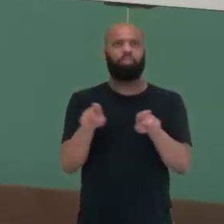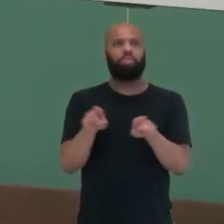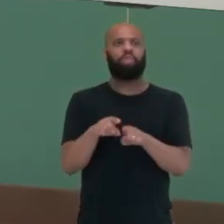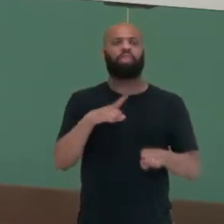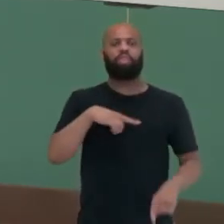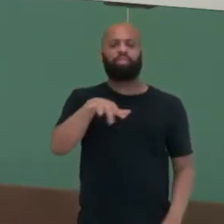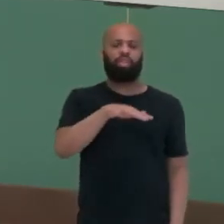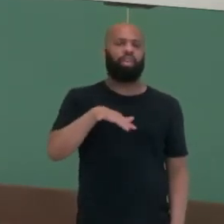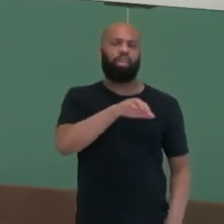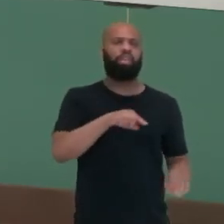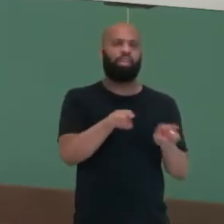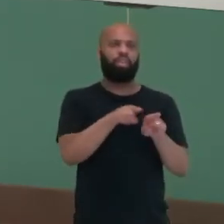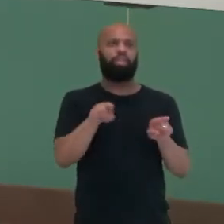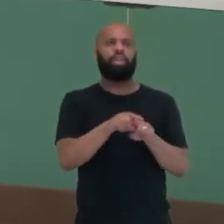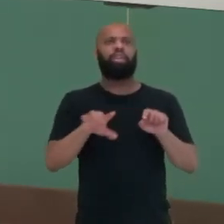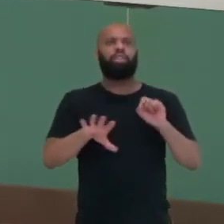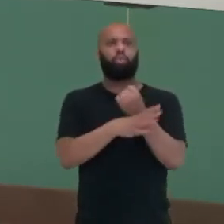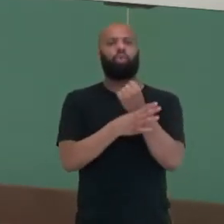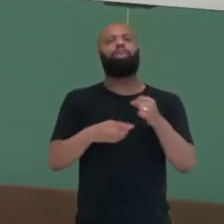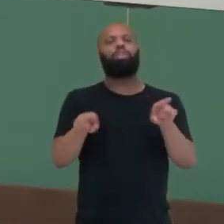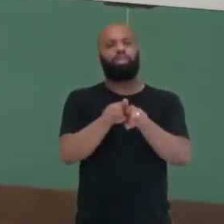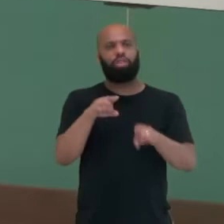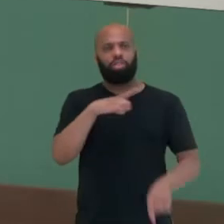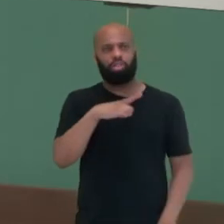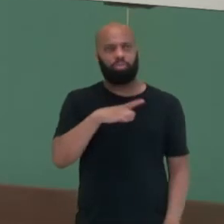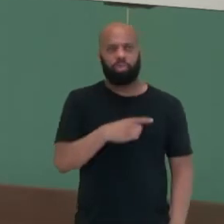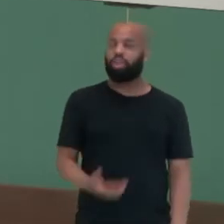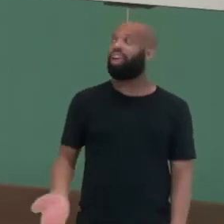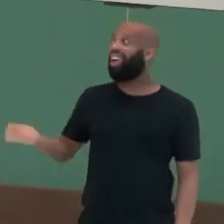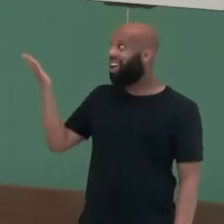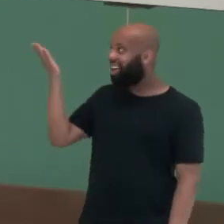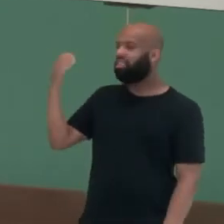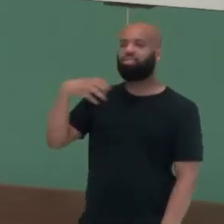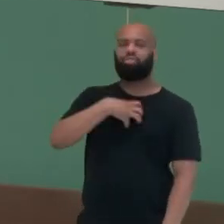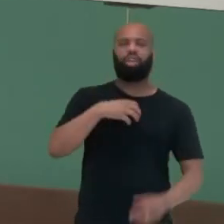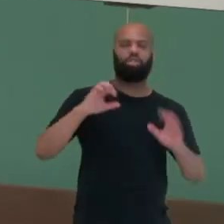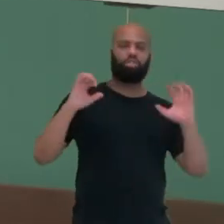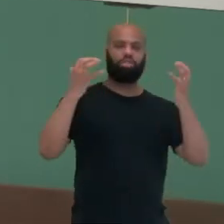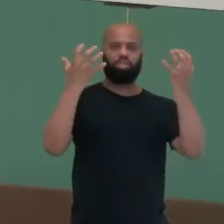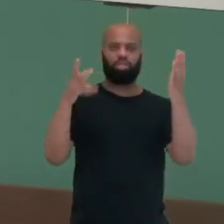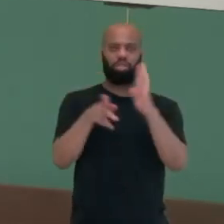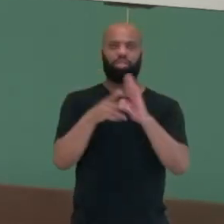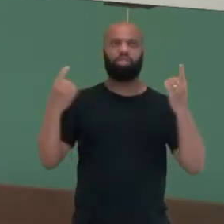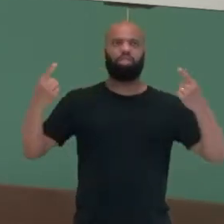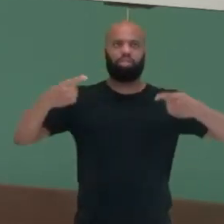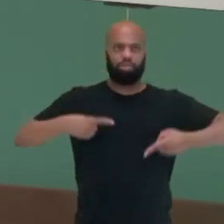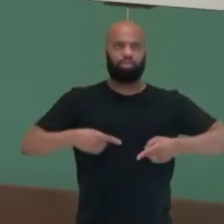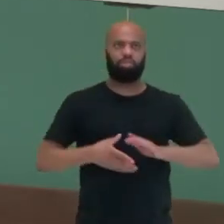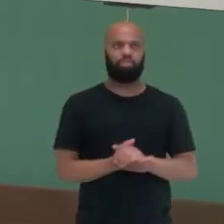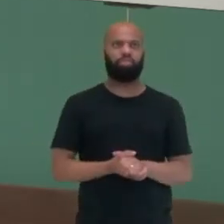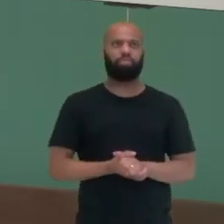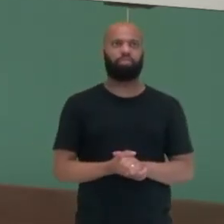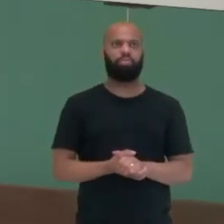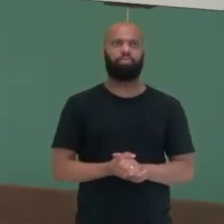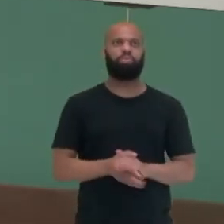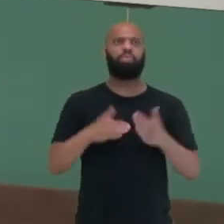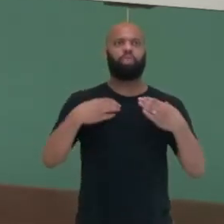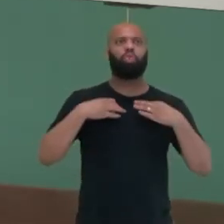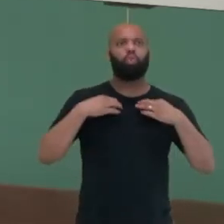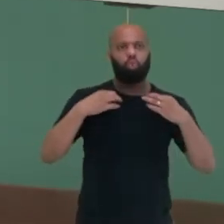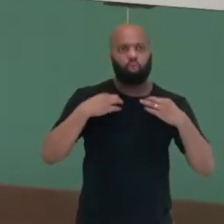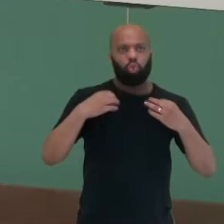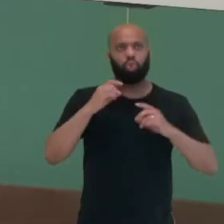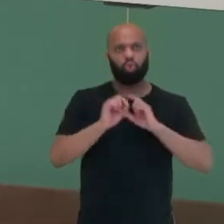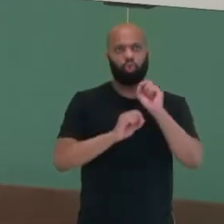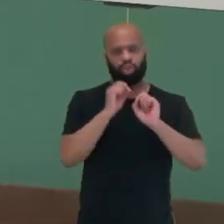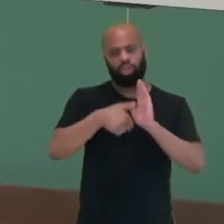que a área de segurança também. Então é aqui que acontece a luta, tá? A vestimenta, então como a